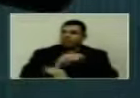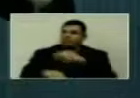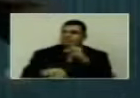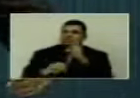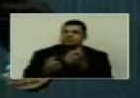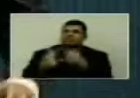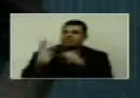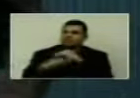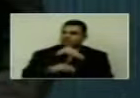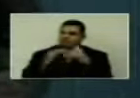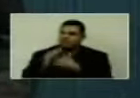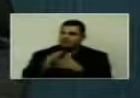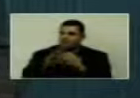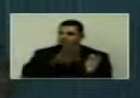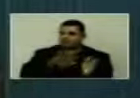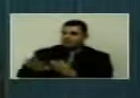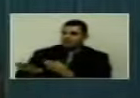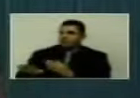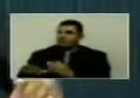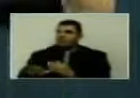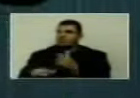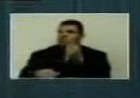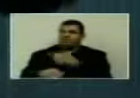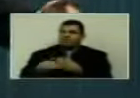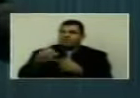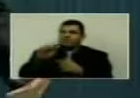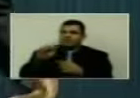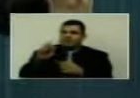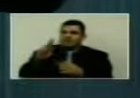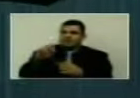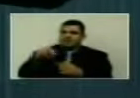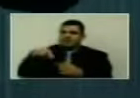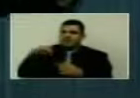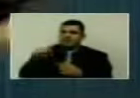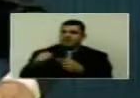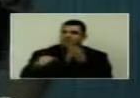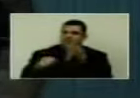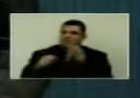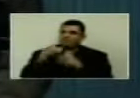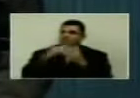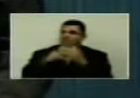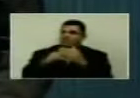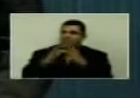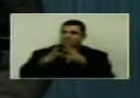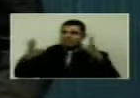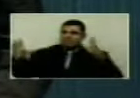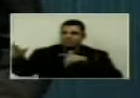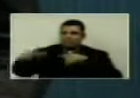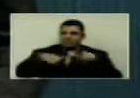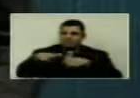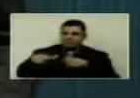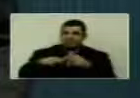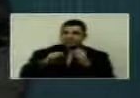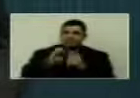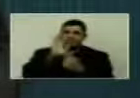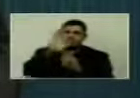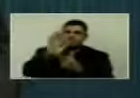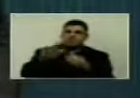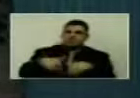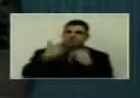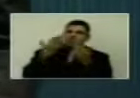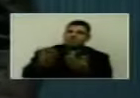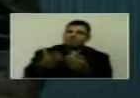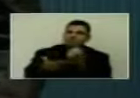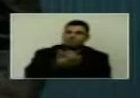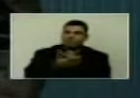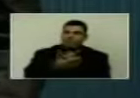em que todas as empresas foram desclassificadas e a Arga Norte ganhou todos os itens, e eu vou falar sobre isso no grande expediente para demonstrar qual foi